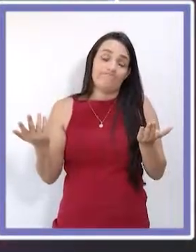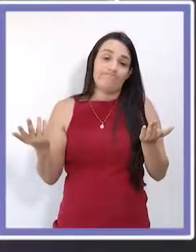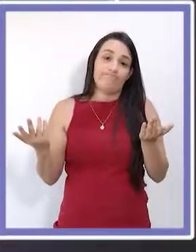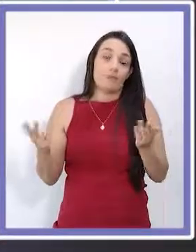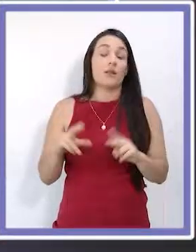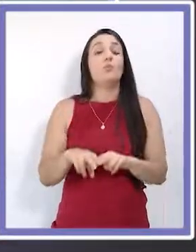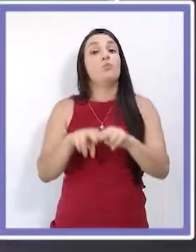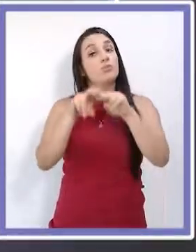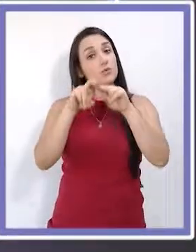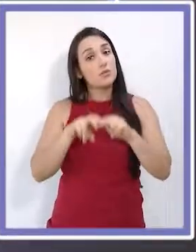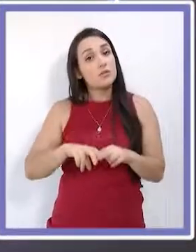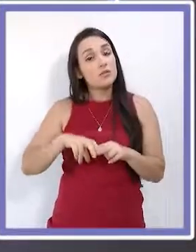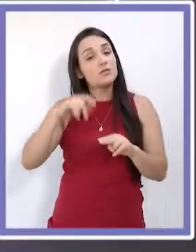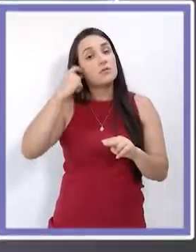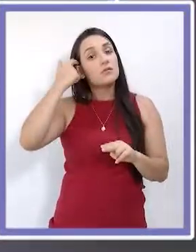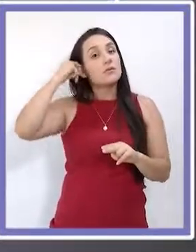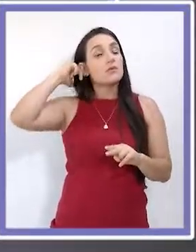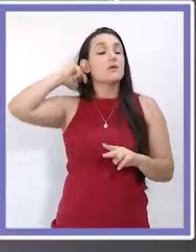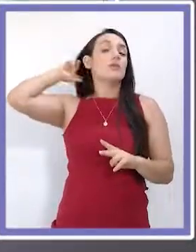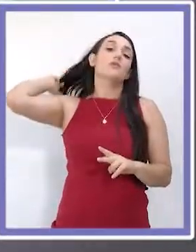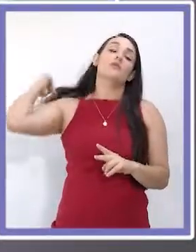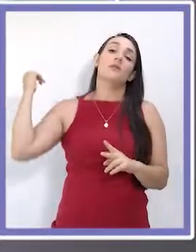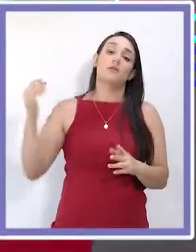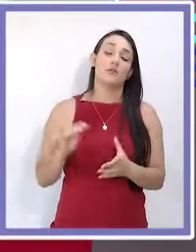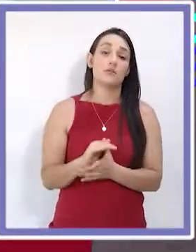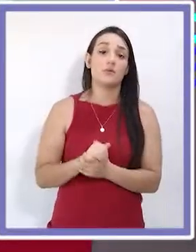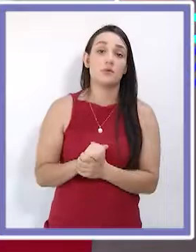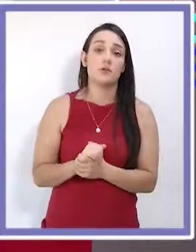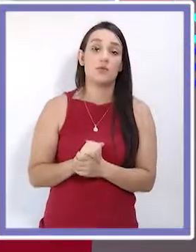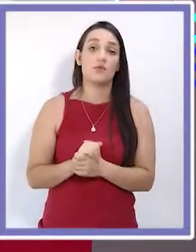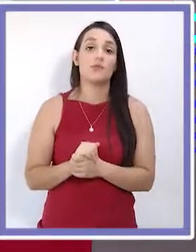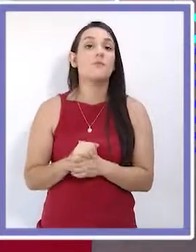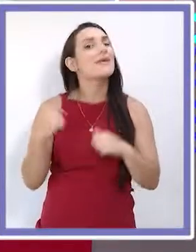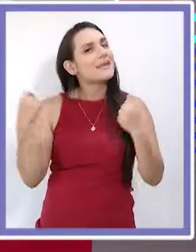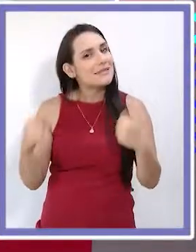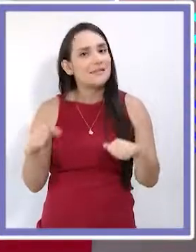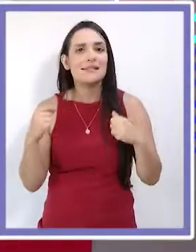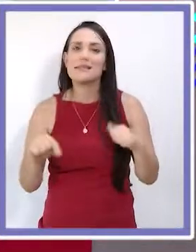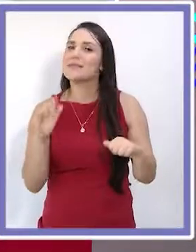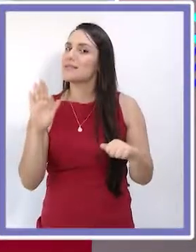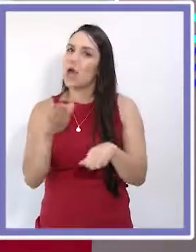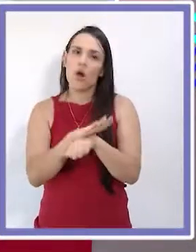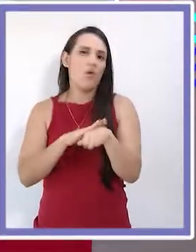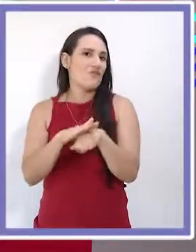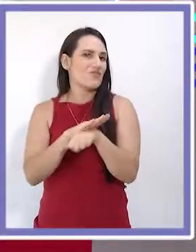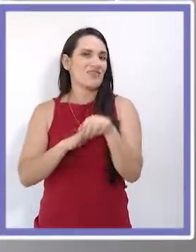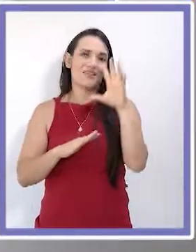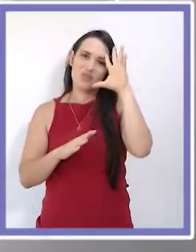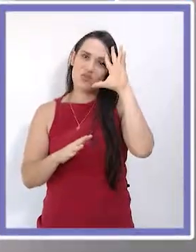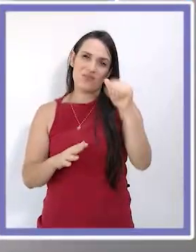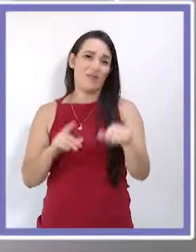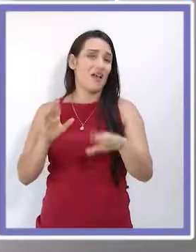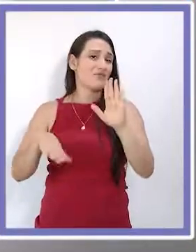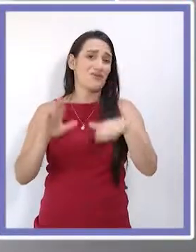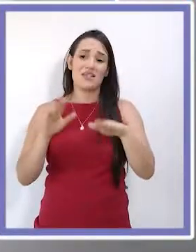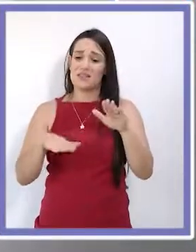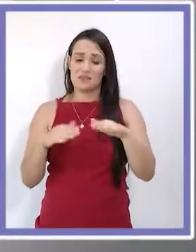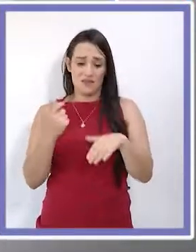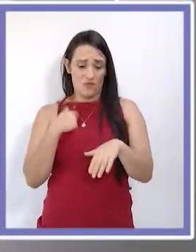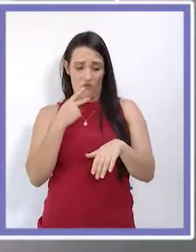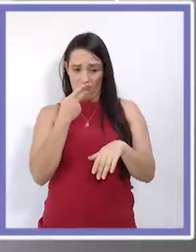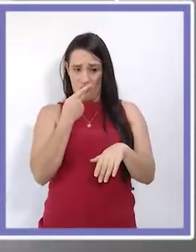fim. Então, nesse tempo, quando chega, a família, por não